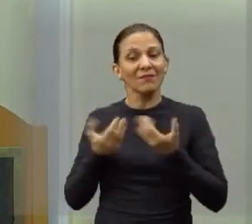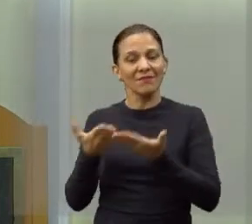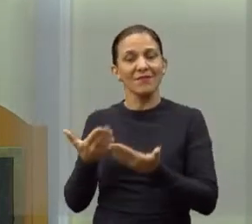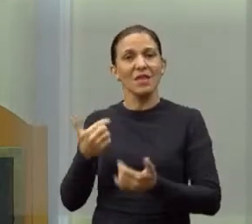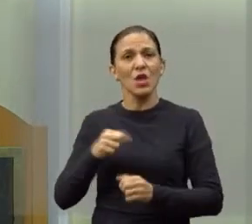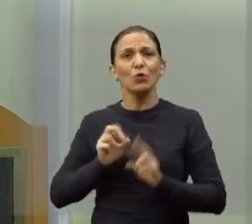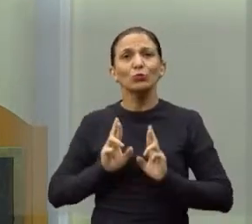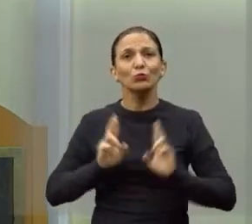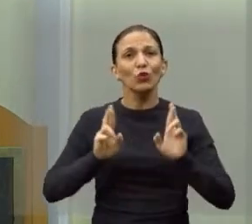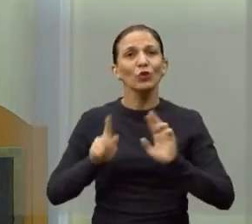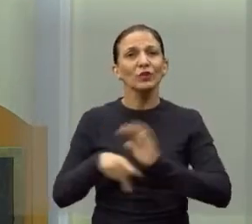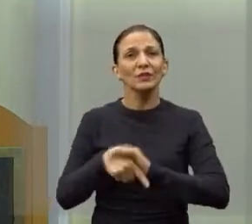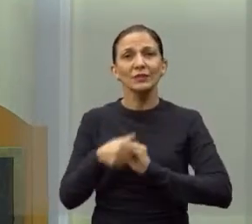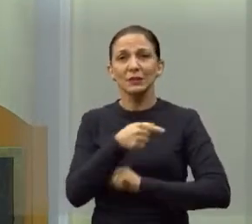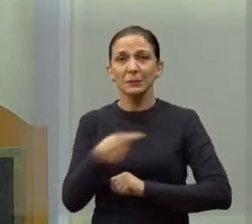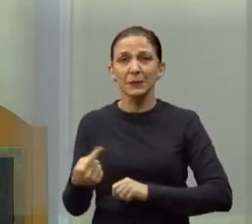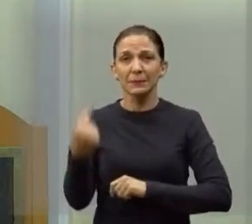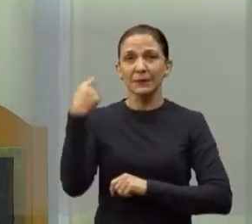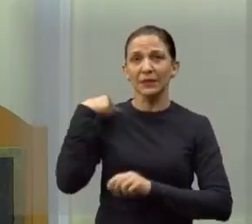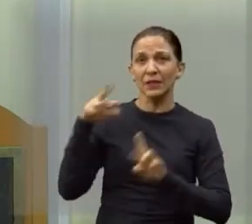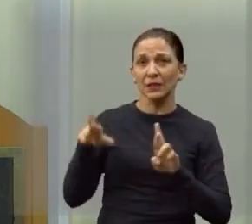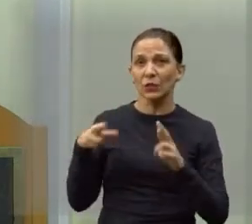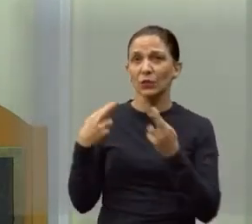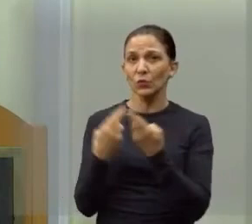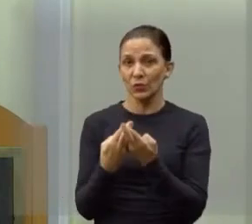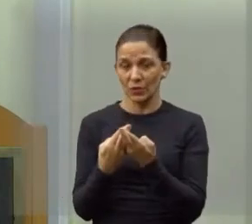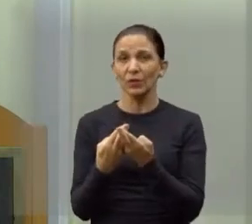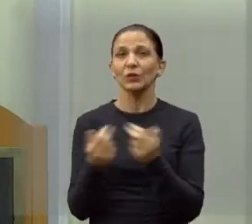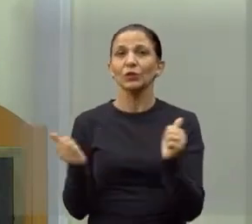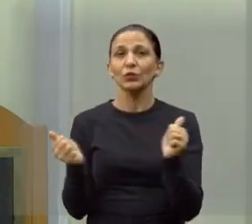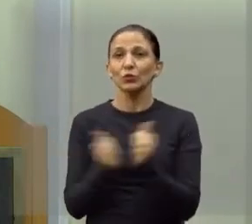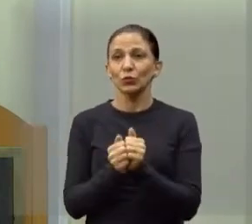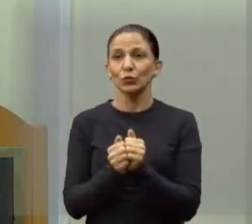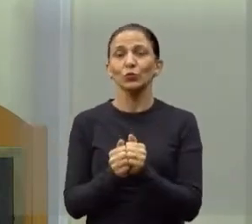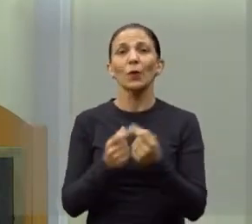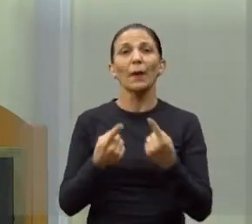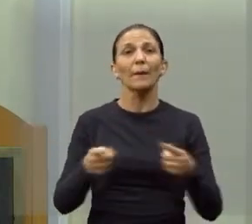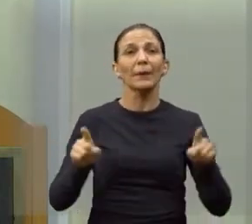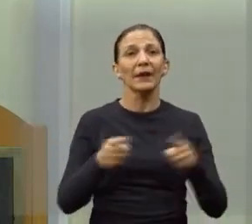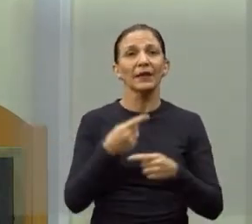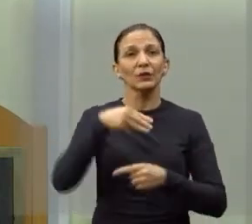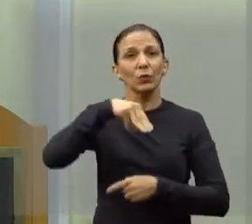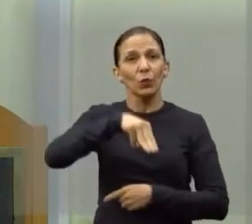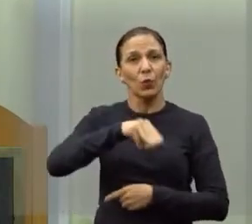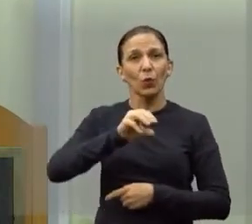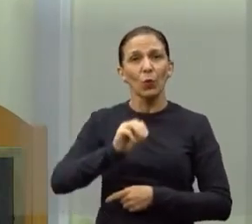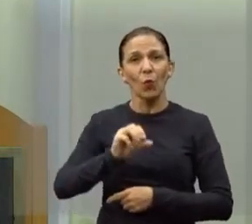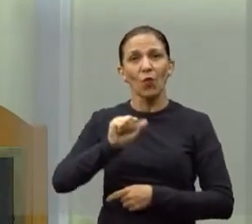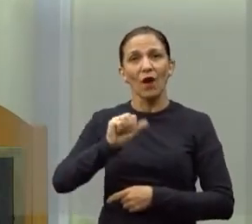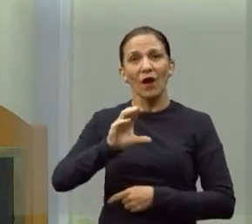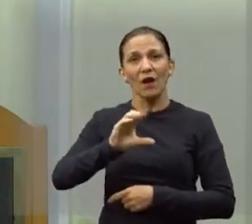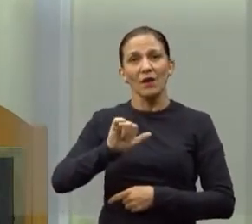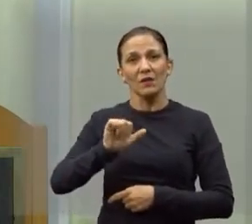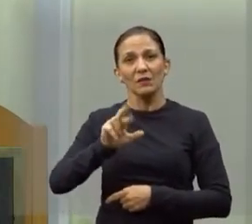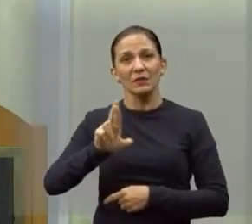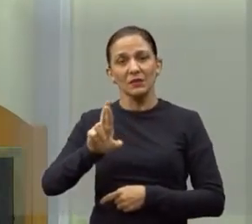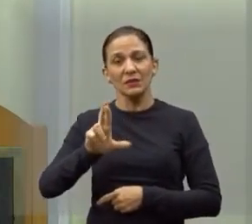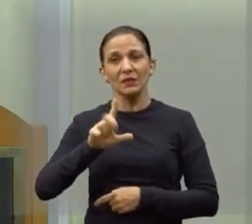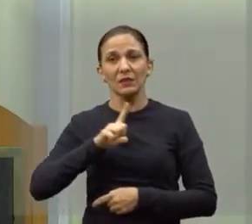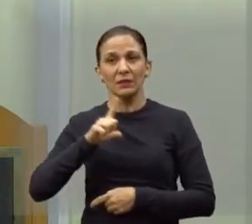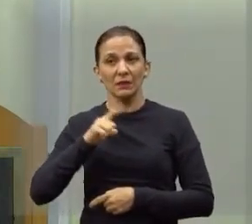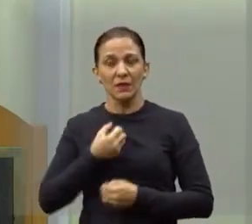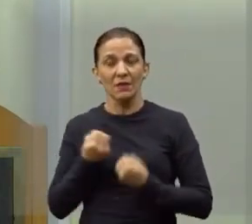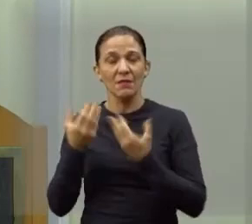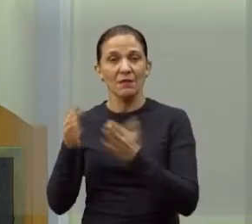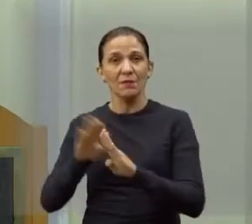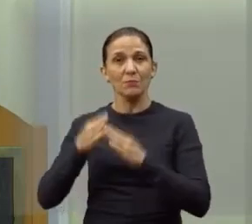Lucas, da semana passada, estar reunida com ela, junto com o maestro Moacir Carlos, levando de presente para as